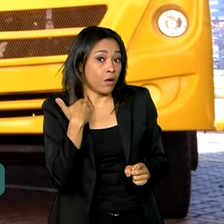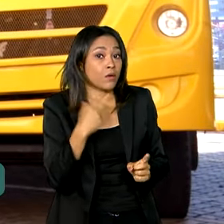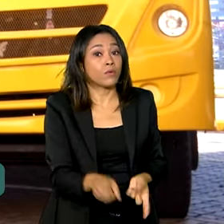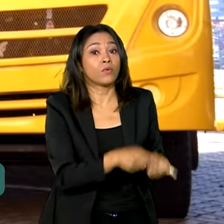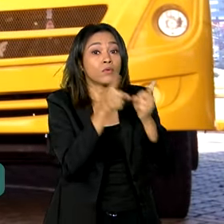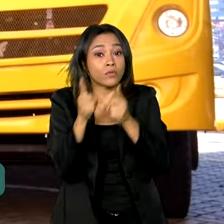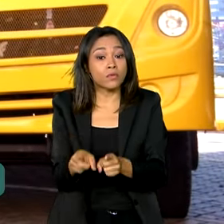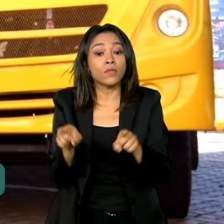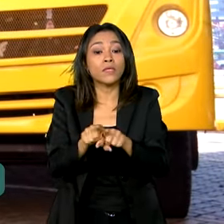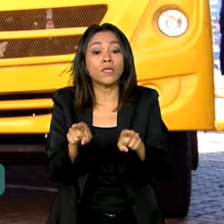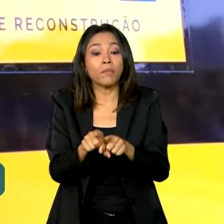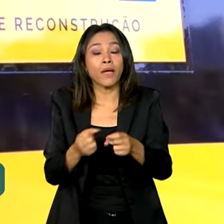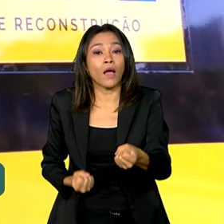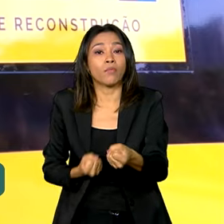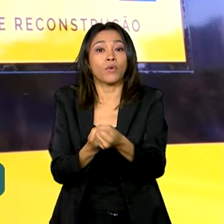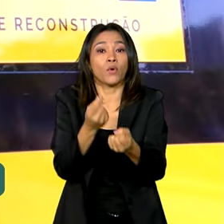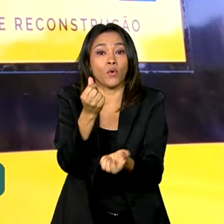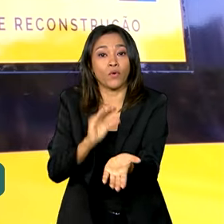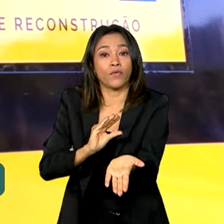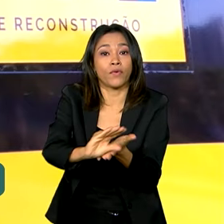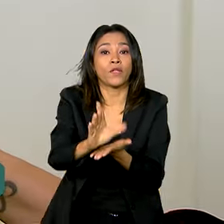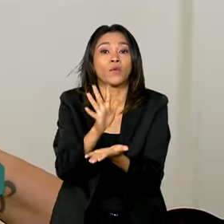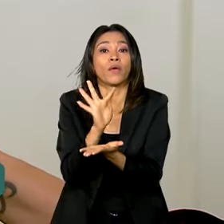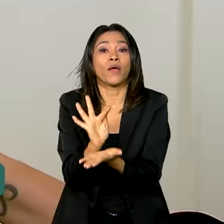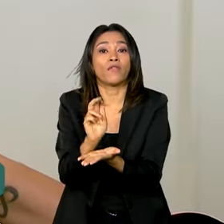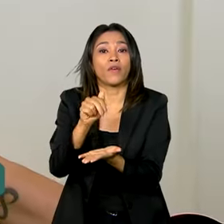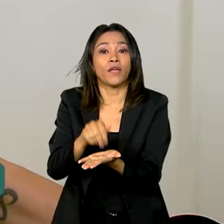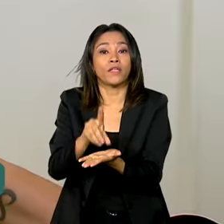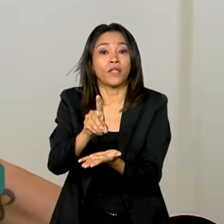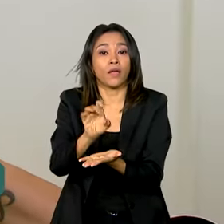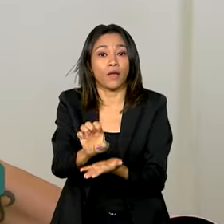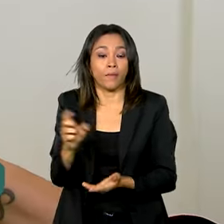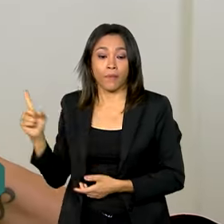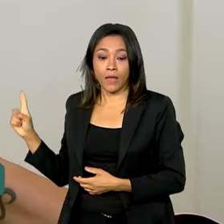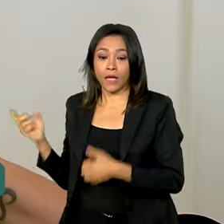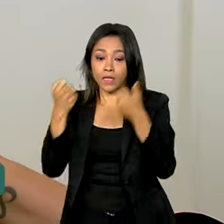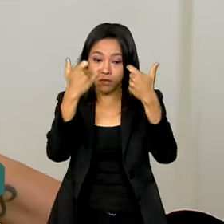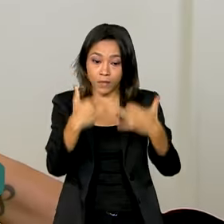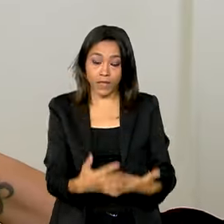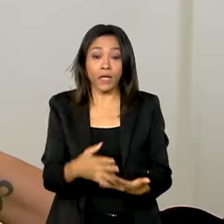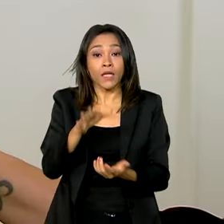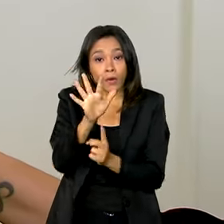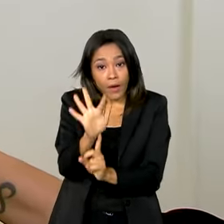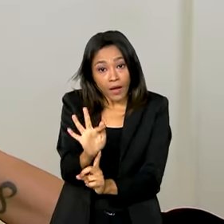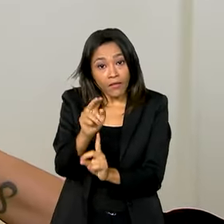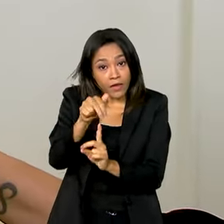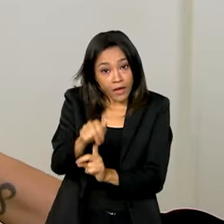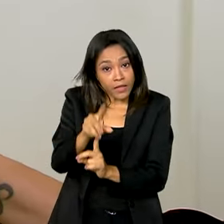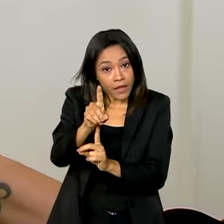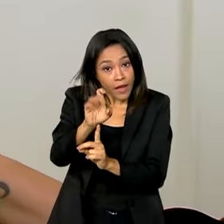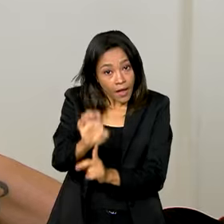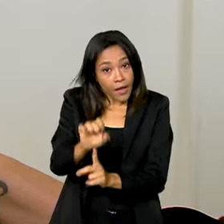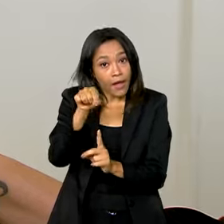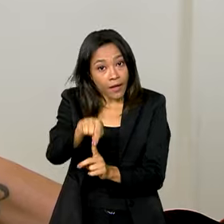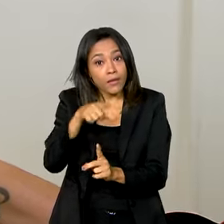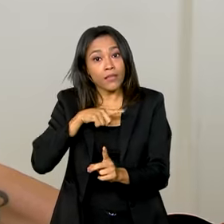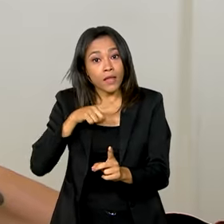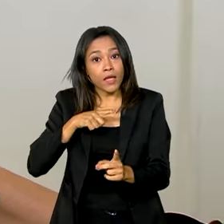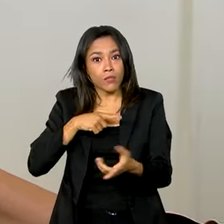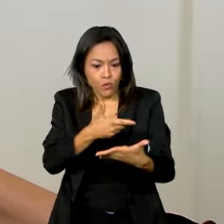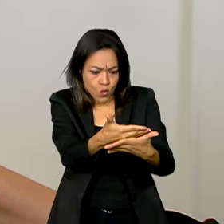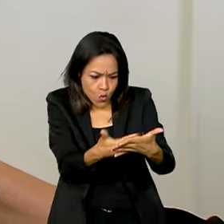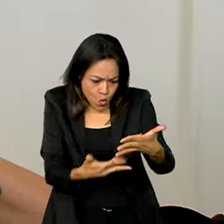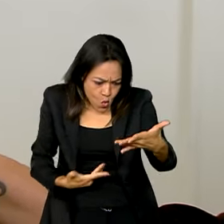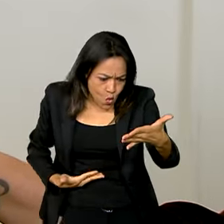com assistência financeira do FNDE. Nós temos hoje vigente no FNDE a maior ata de registro de preço da história do